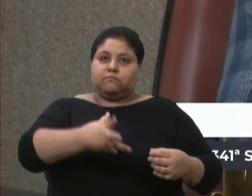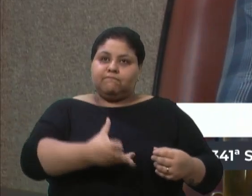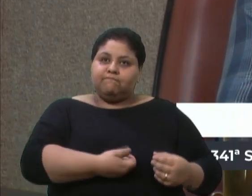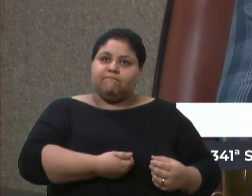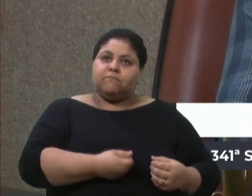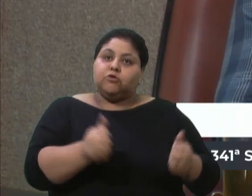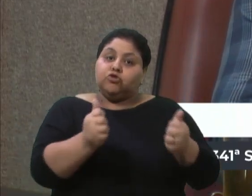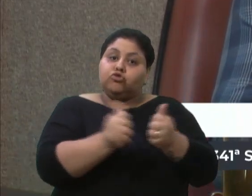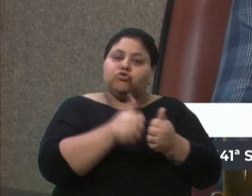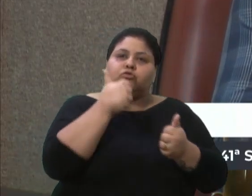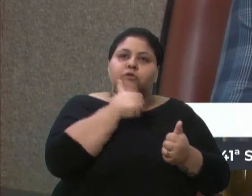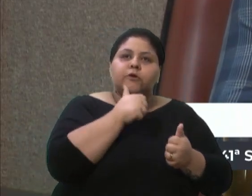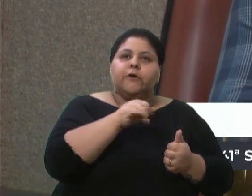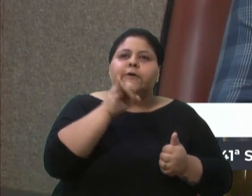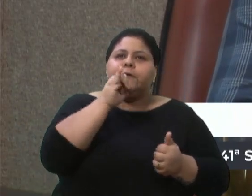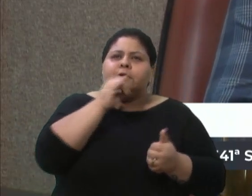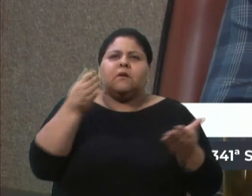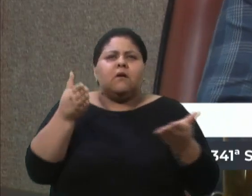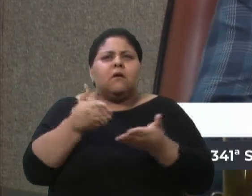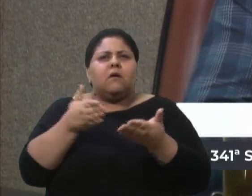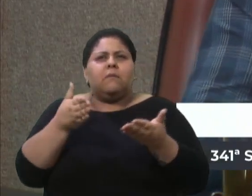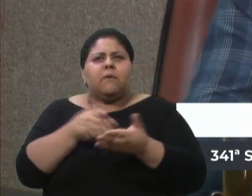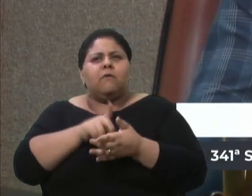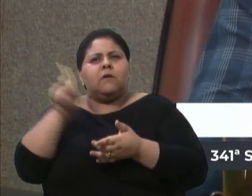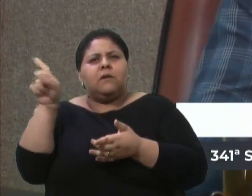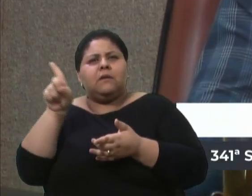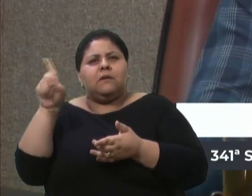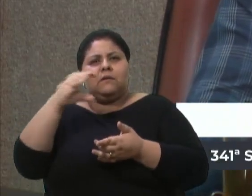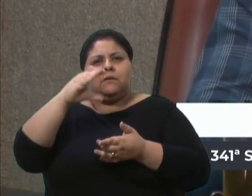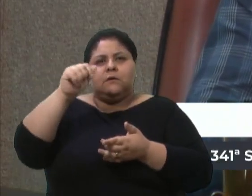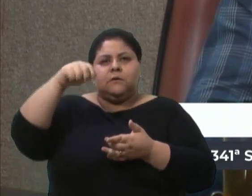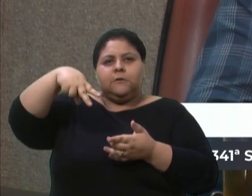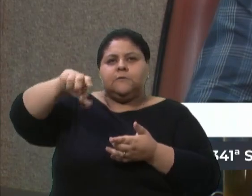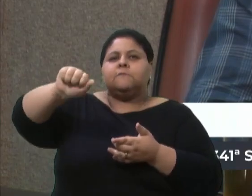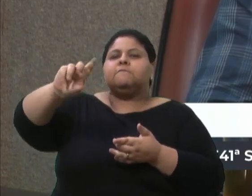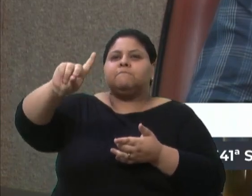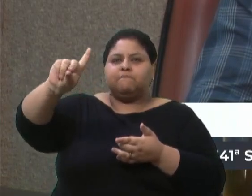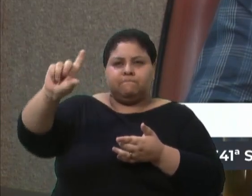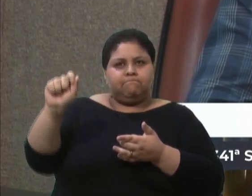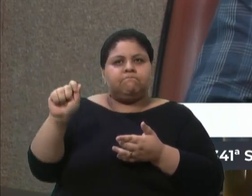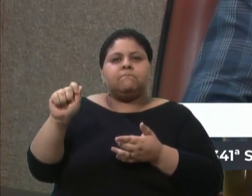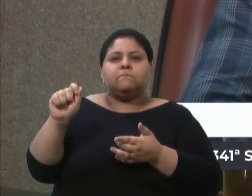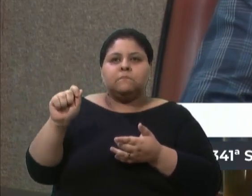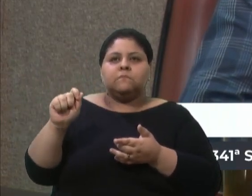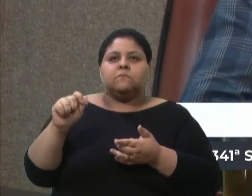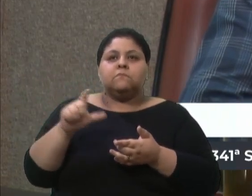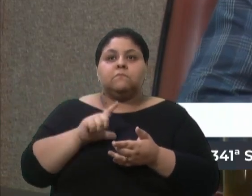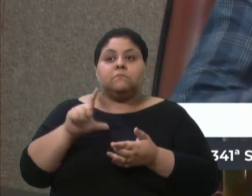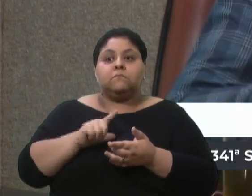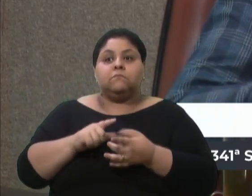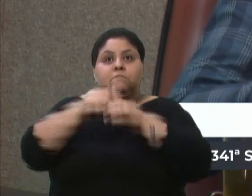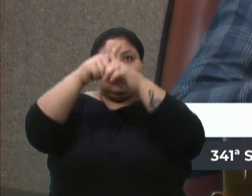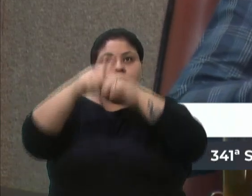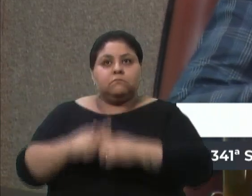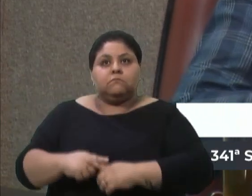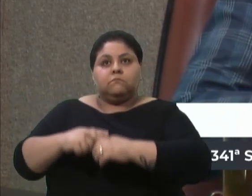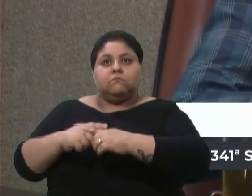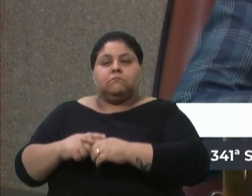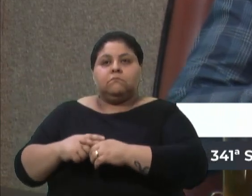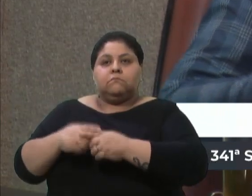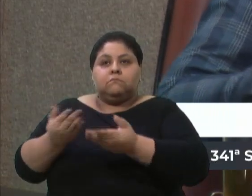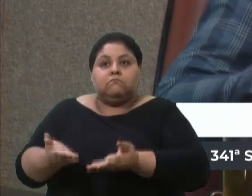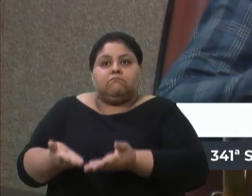aconteceu agora em agosto no Canadá, teve um campeonato mundial de levantamento de